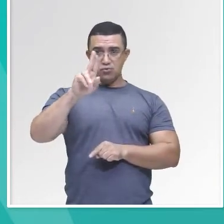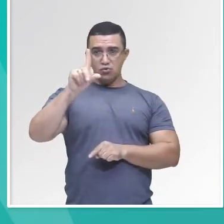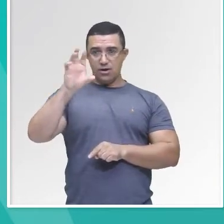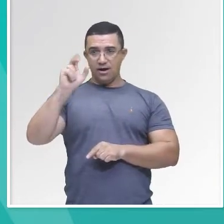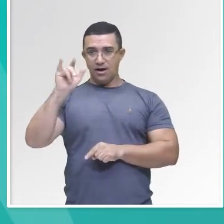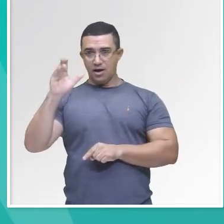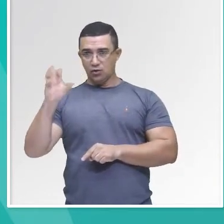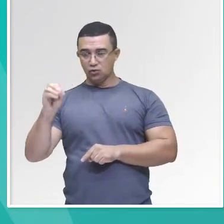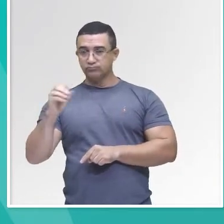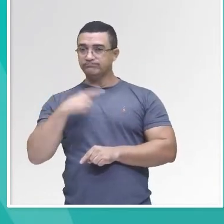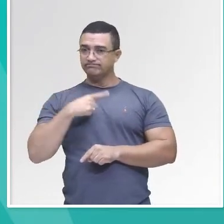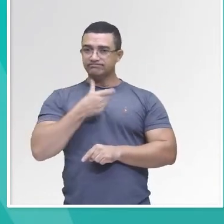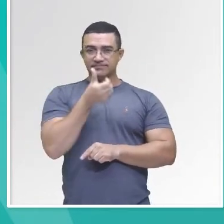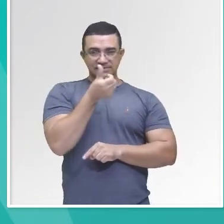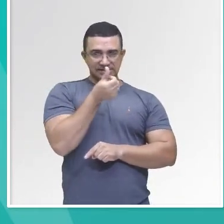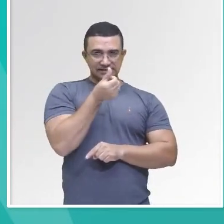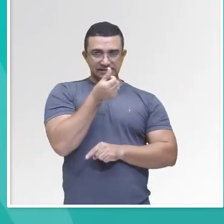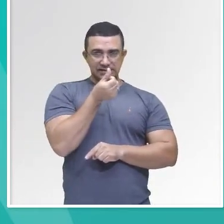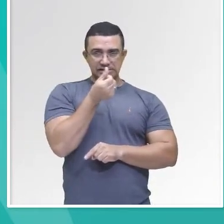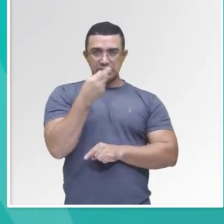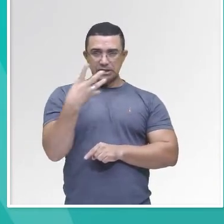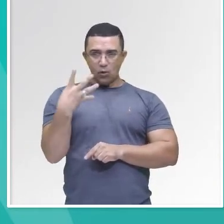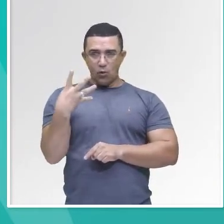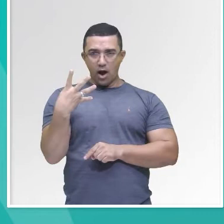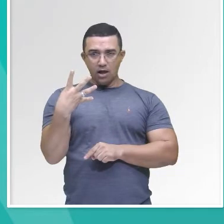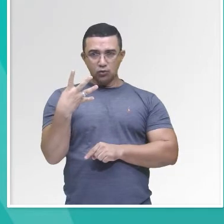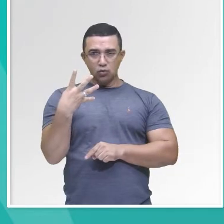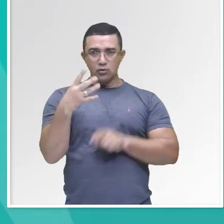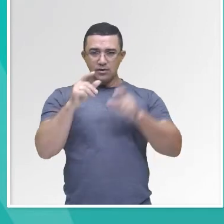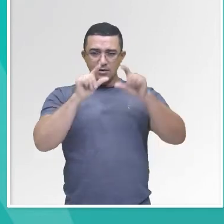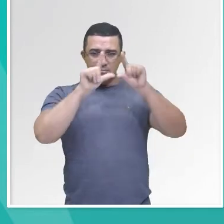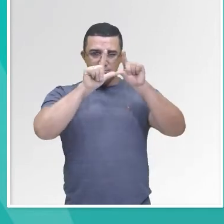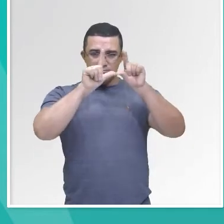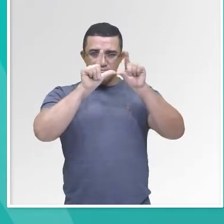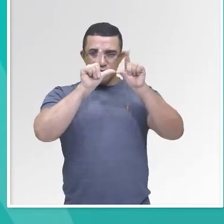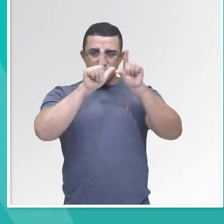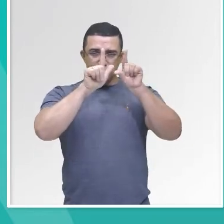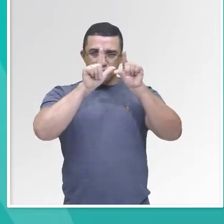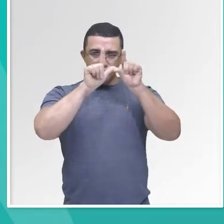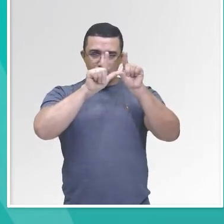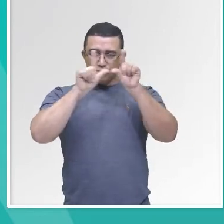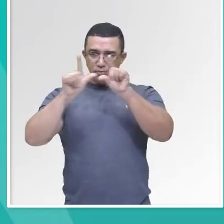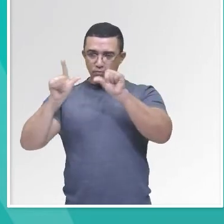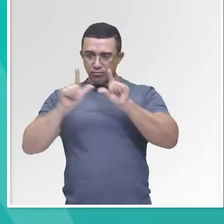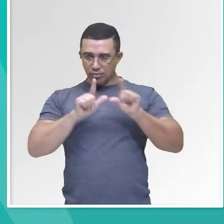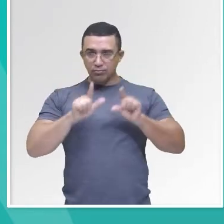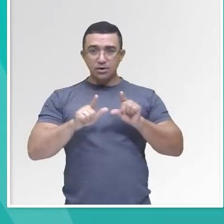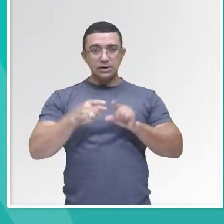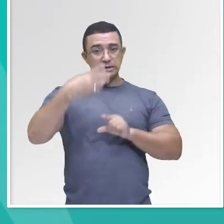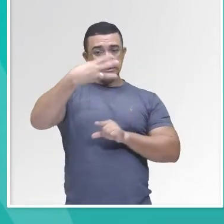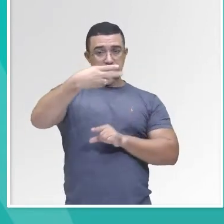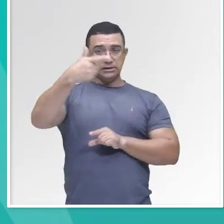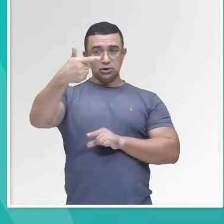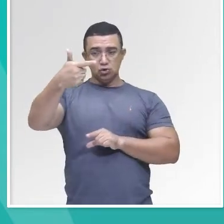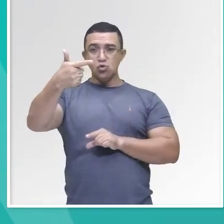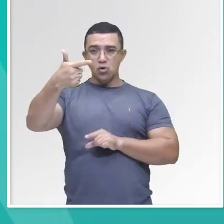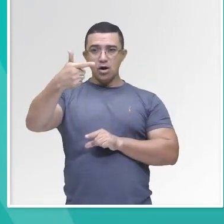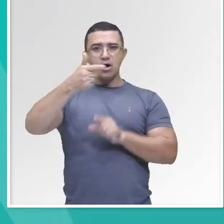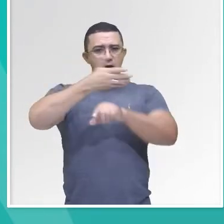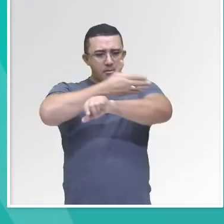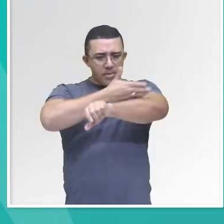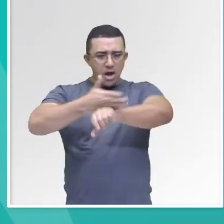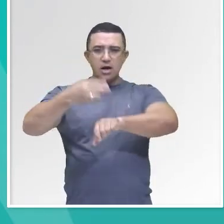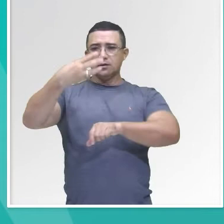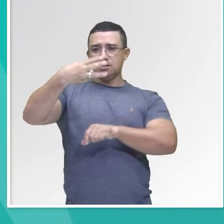tabuleiro ele tem 64 casas, sendo 32 brancas e 32